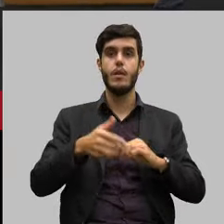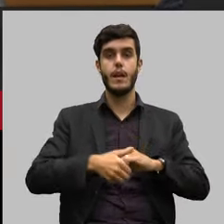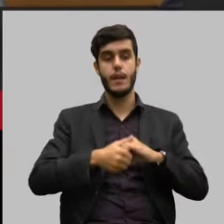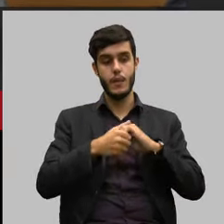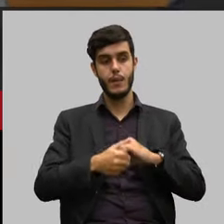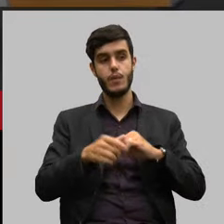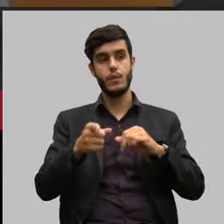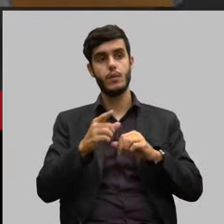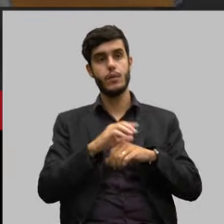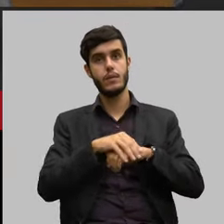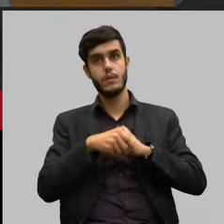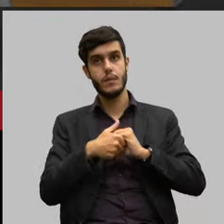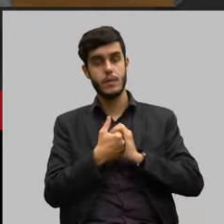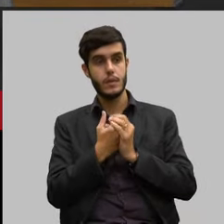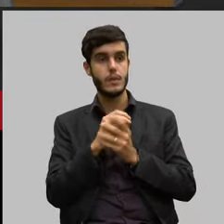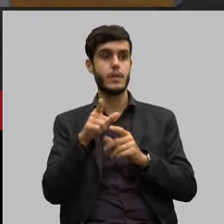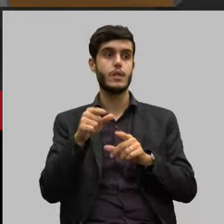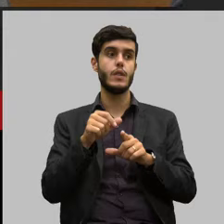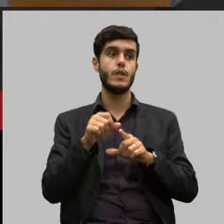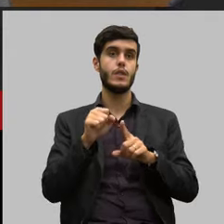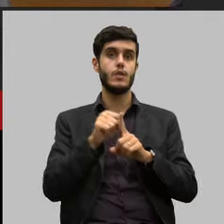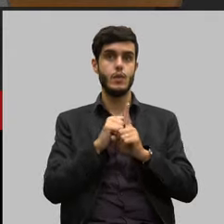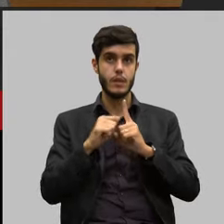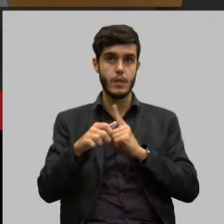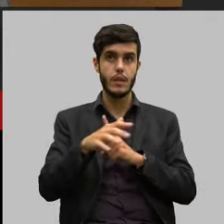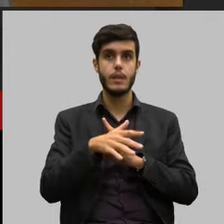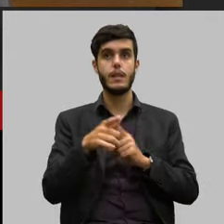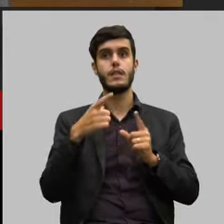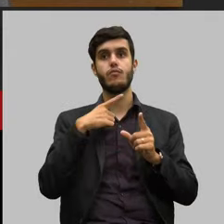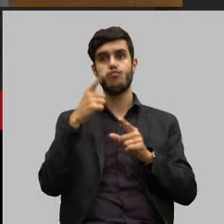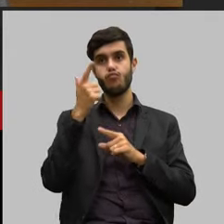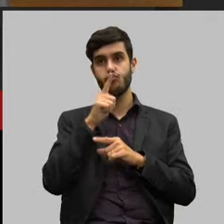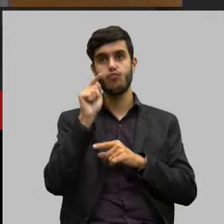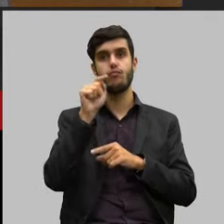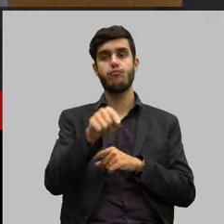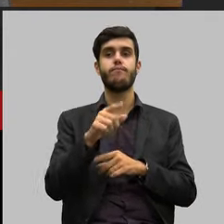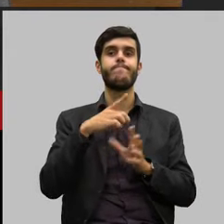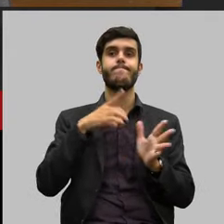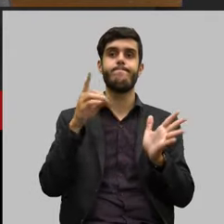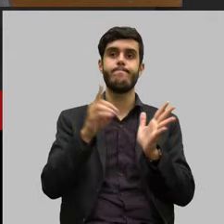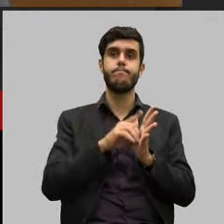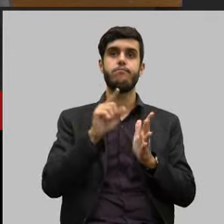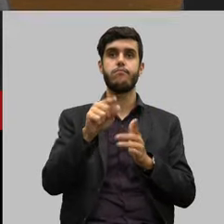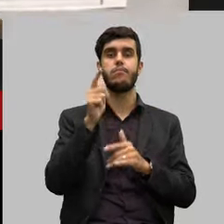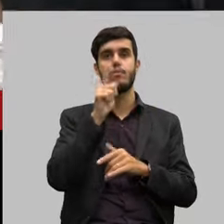quantidade de benefícios paraos cidadãos que a gente poderia implementar se esse acordo viesse